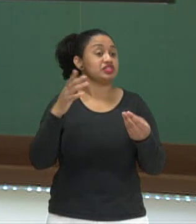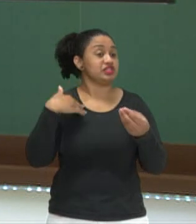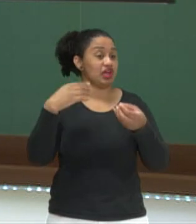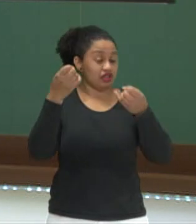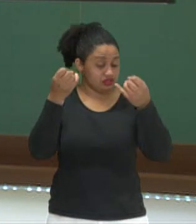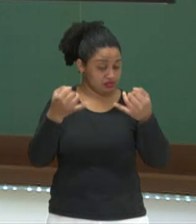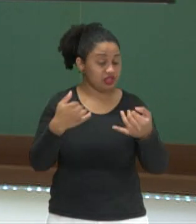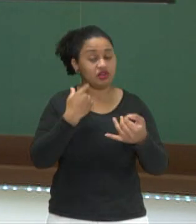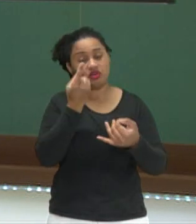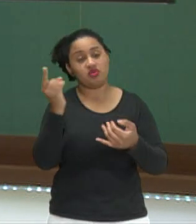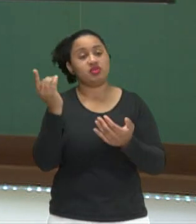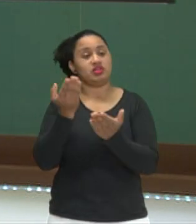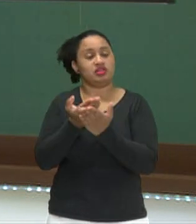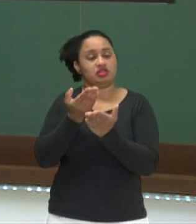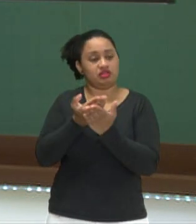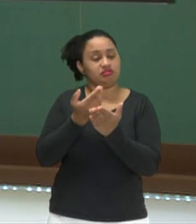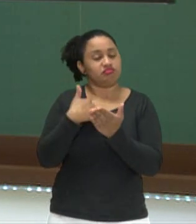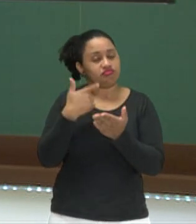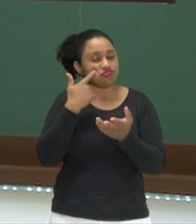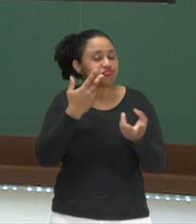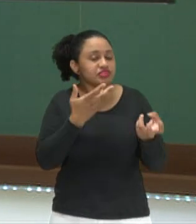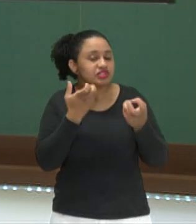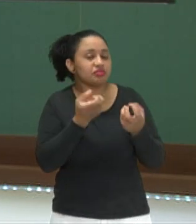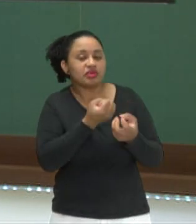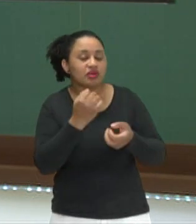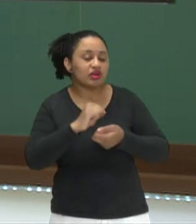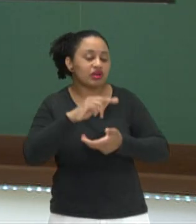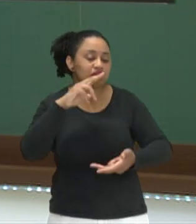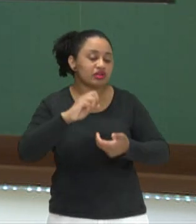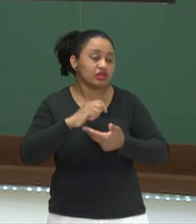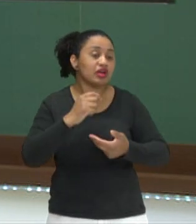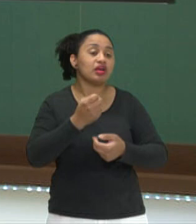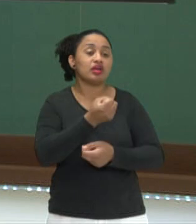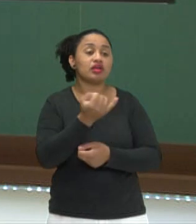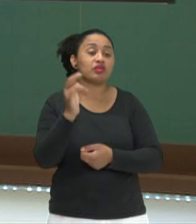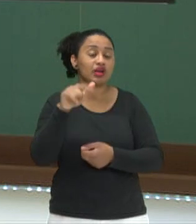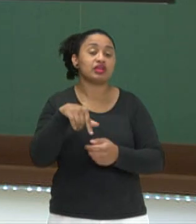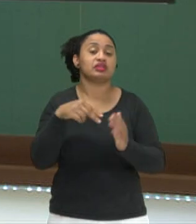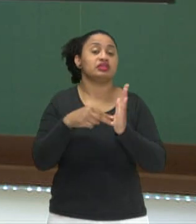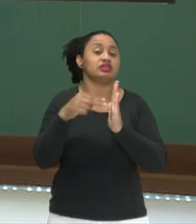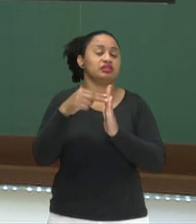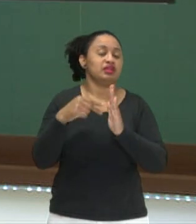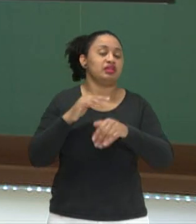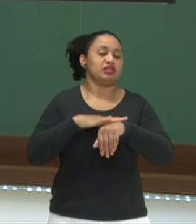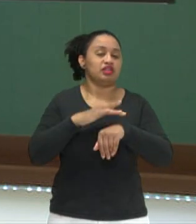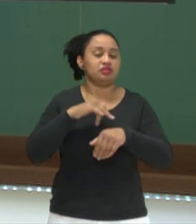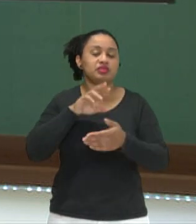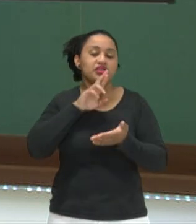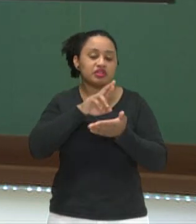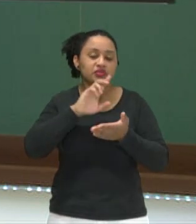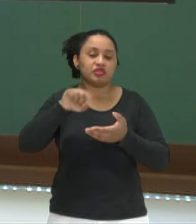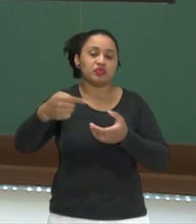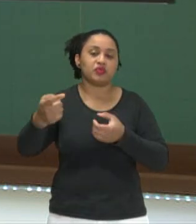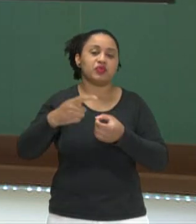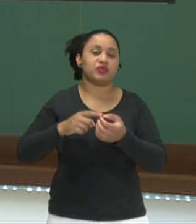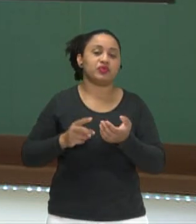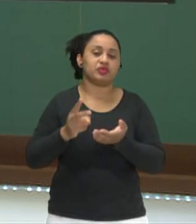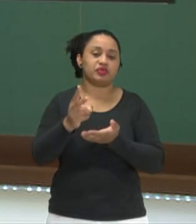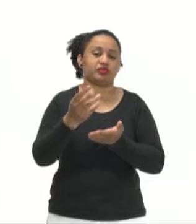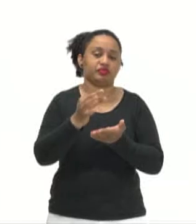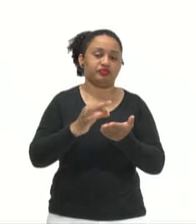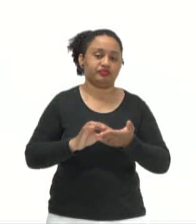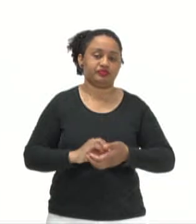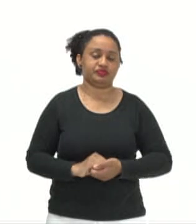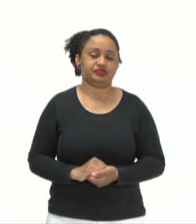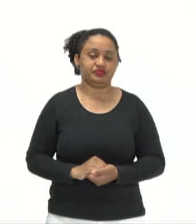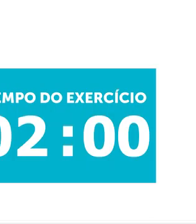conversou outrora. Vejam quais são os sólidos e quais deles são prisma. Um instantinho para vocês fazerem e já voltamos a conferir.